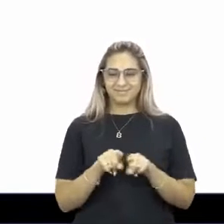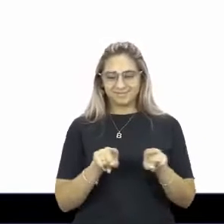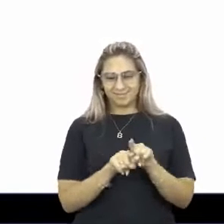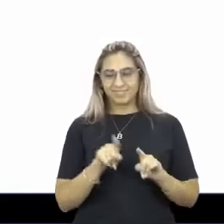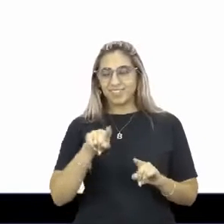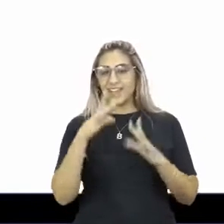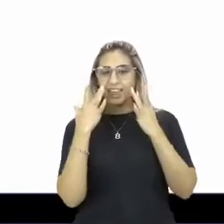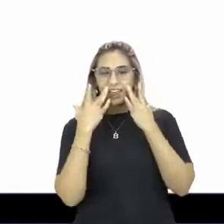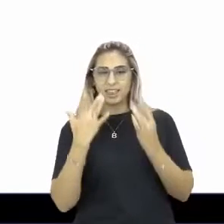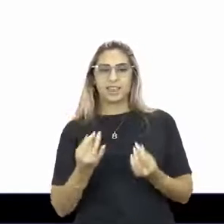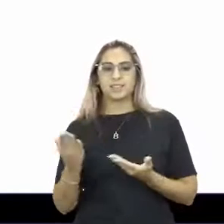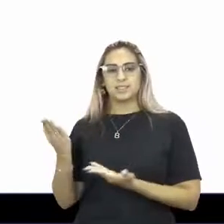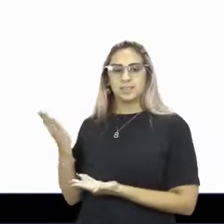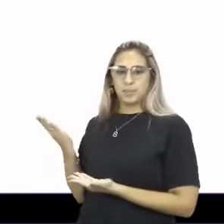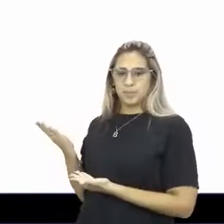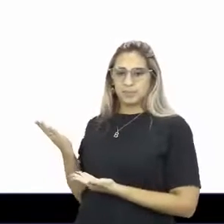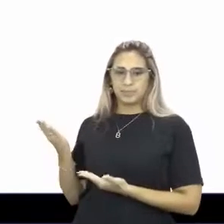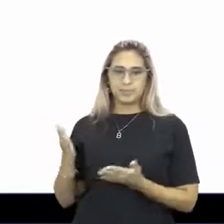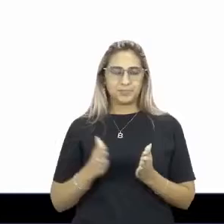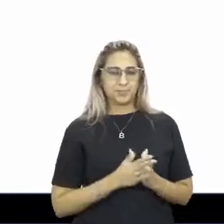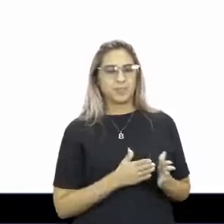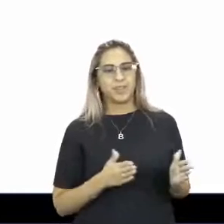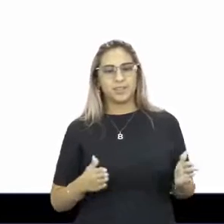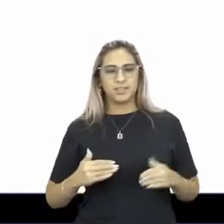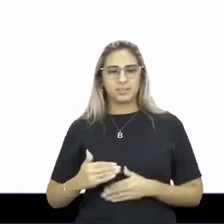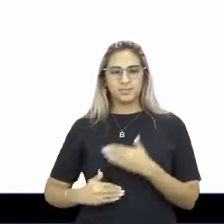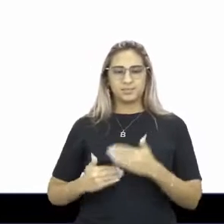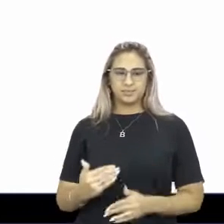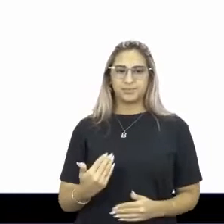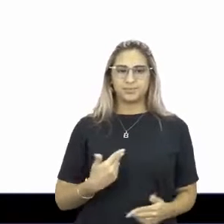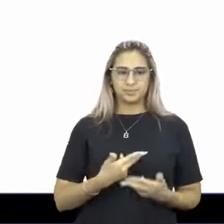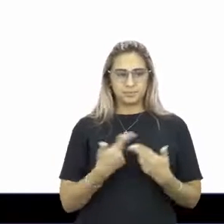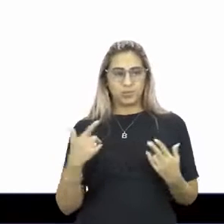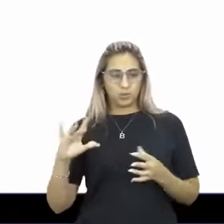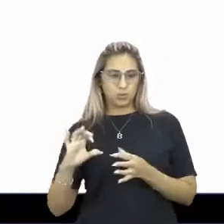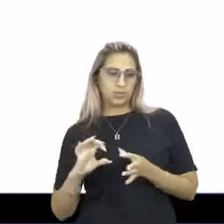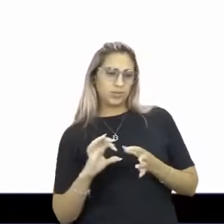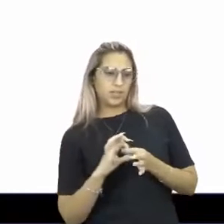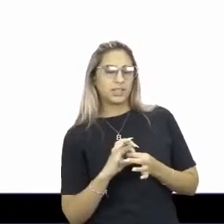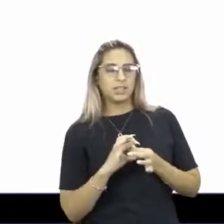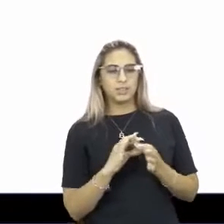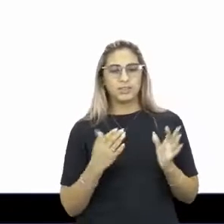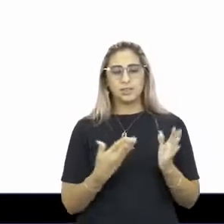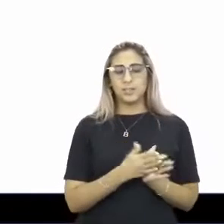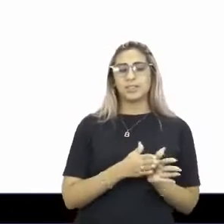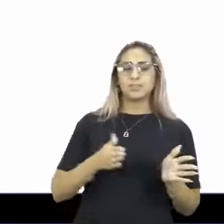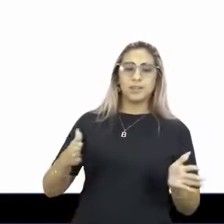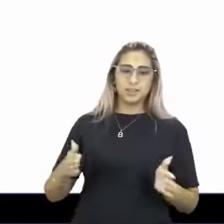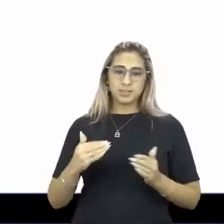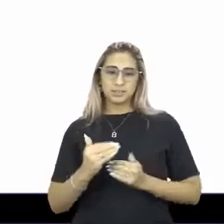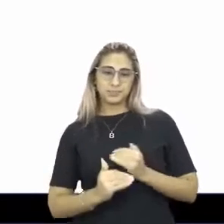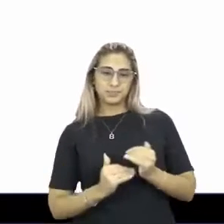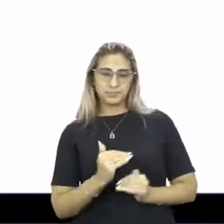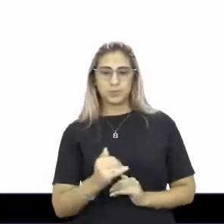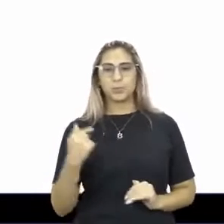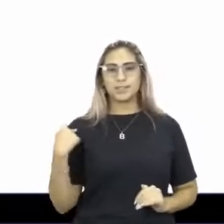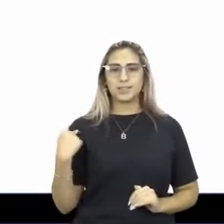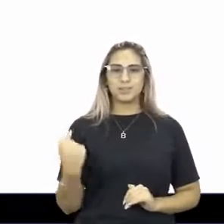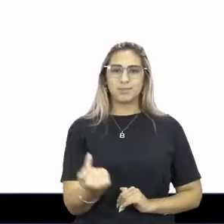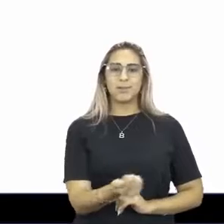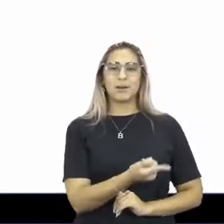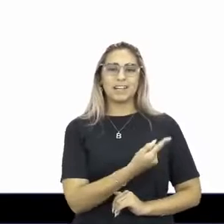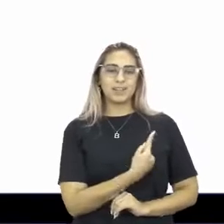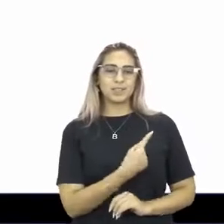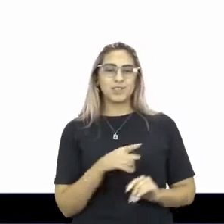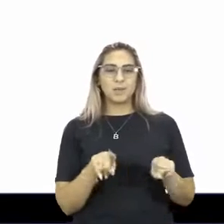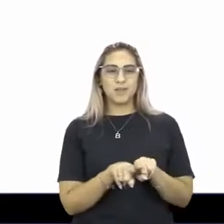ponto de atenção. Para os docentes que têm algum outro vínculo, pode estar trazendo todos os vínculos aqui agora nessa tela. E aí ele